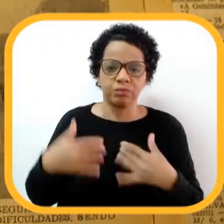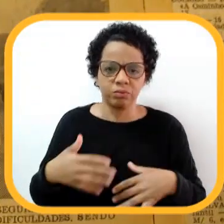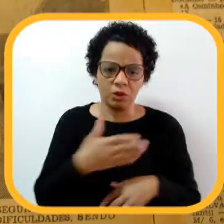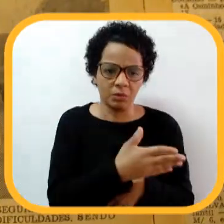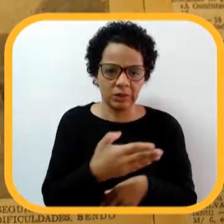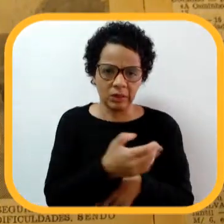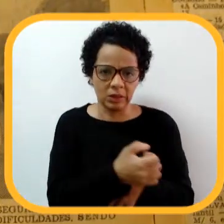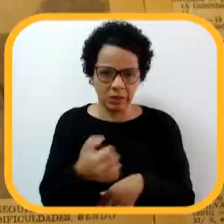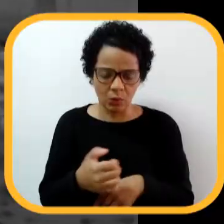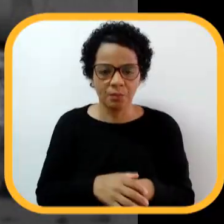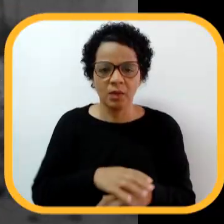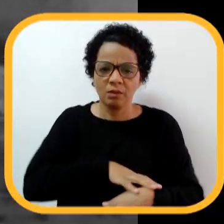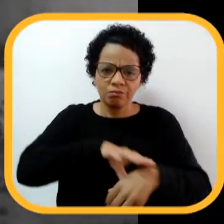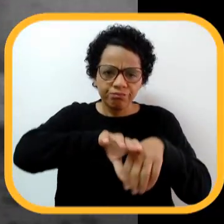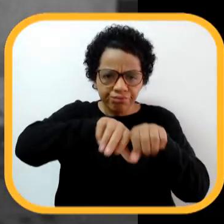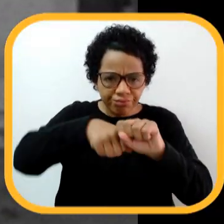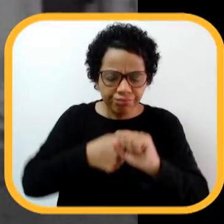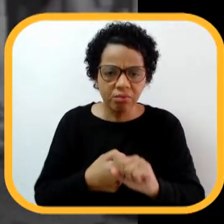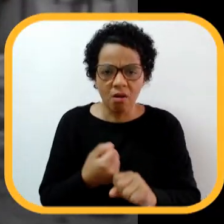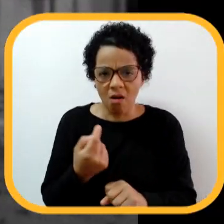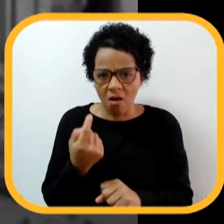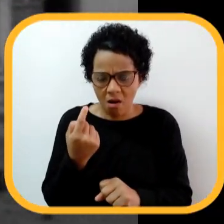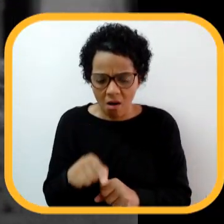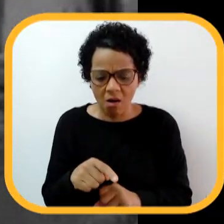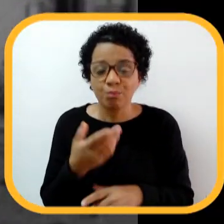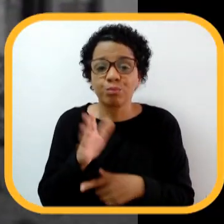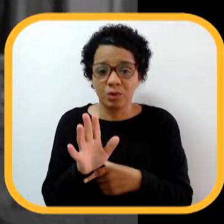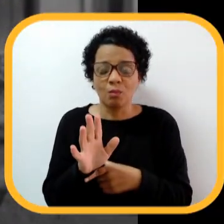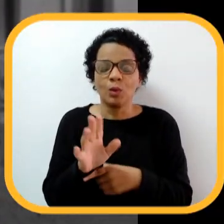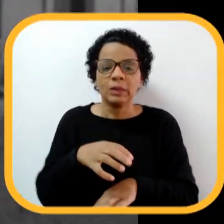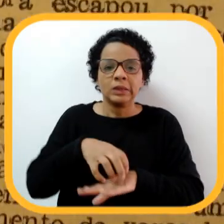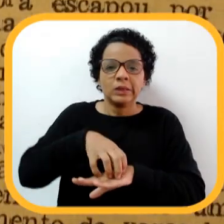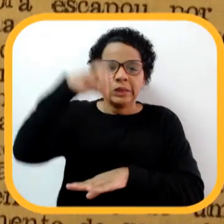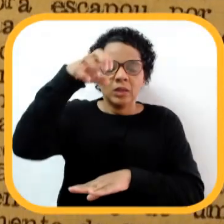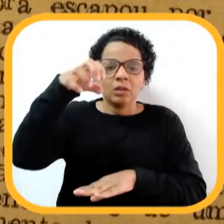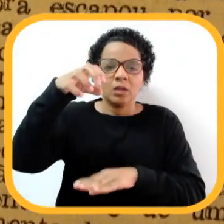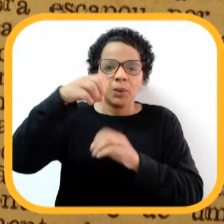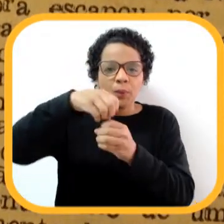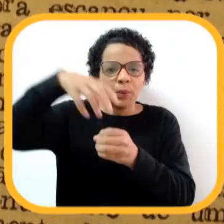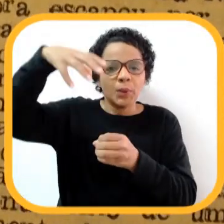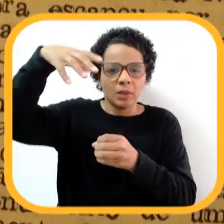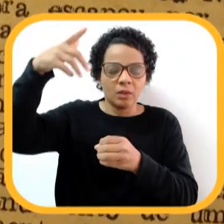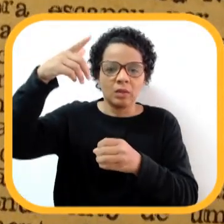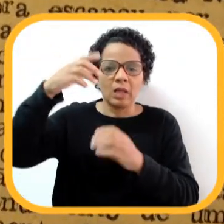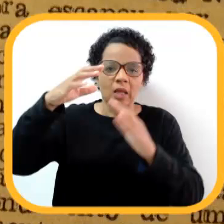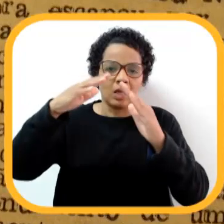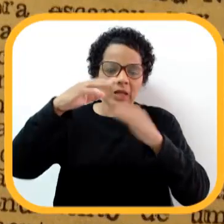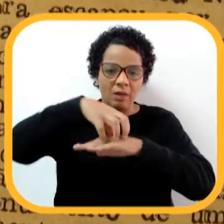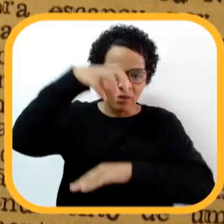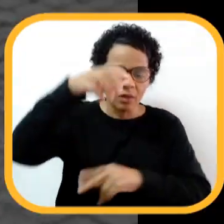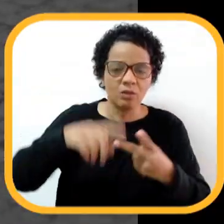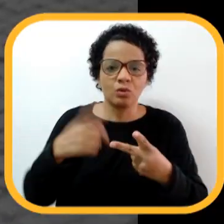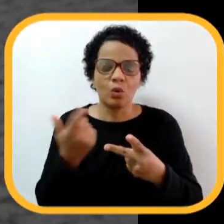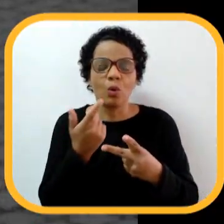desde 1755. E causou danos importantes. Houve aquelas chaminés que vocês veem no alto dos